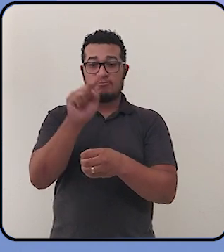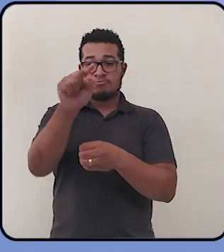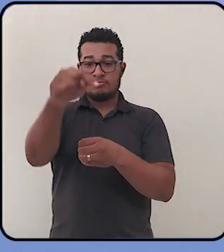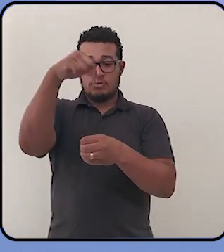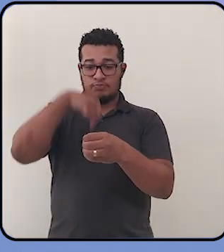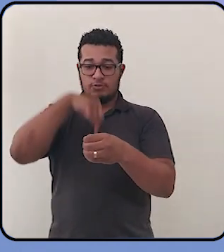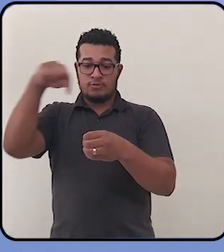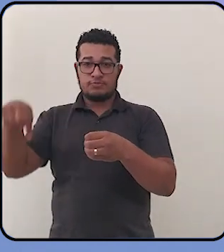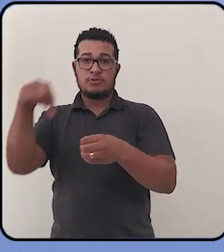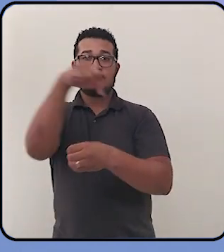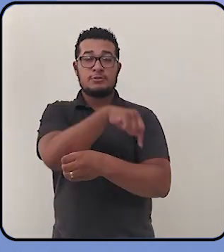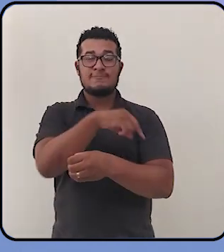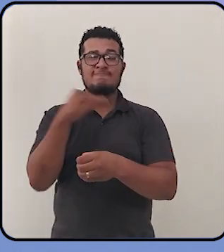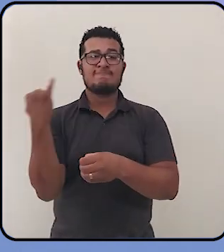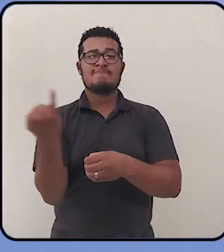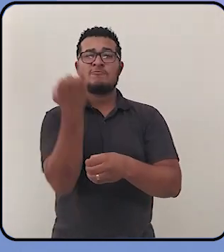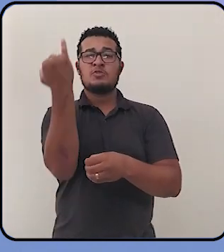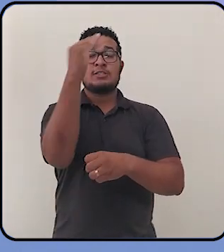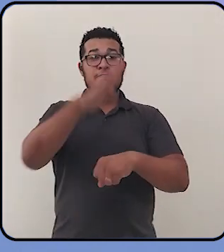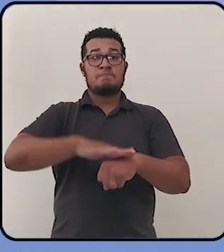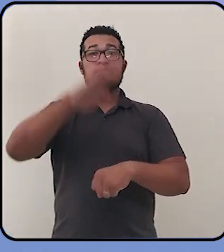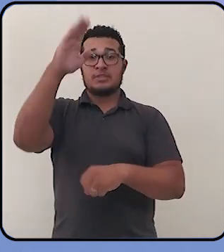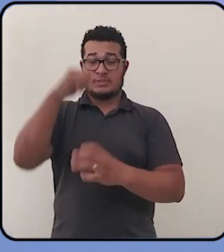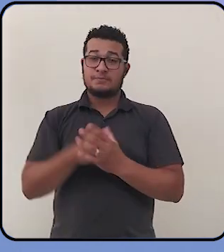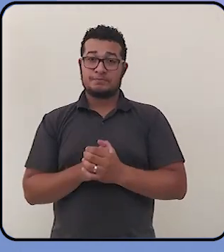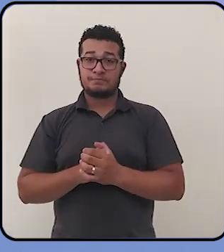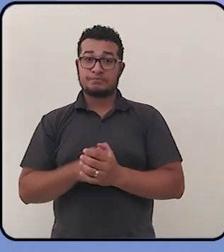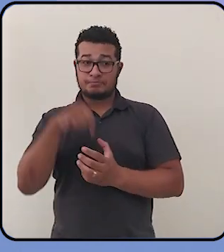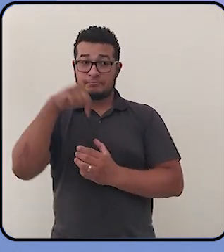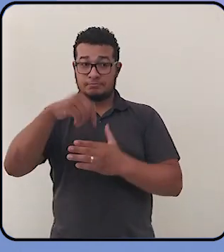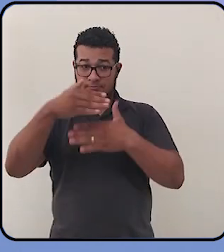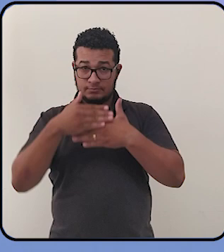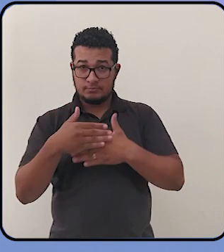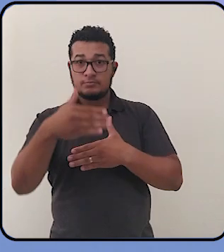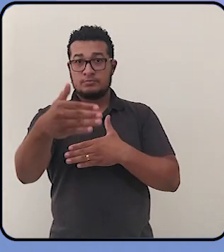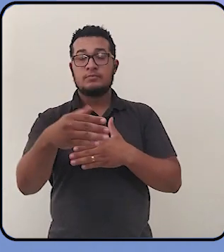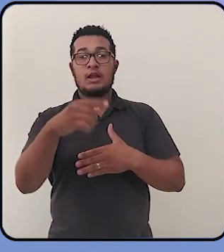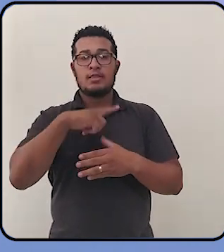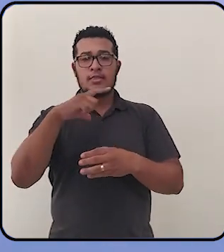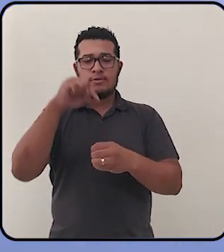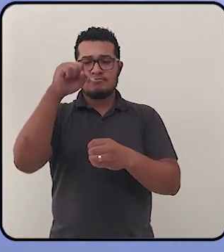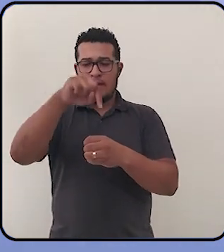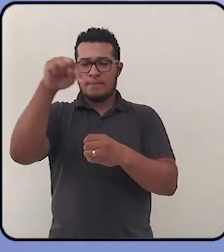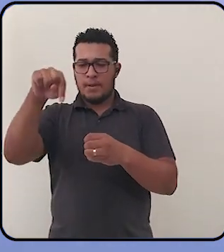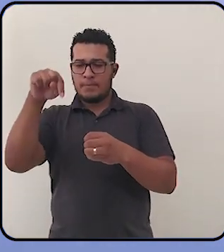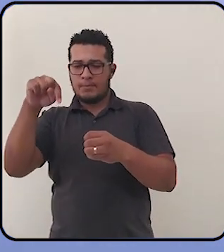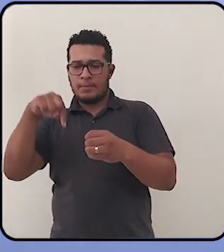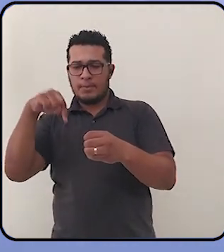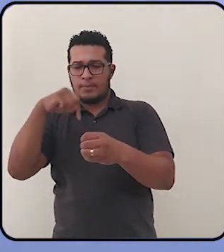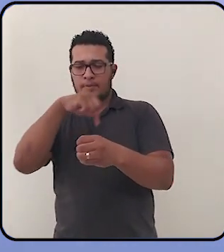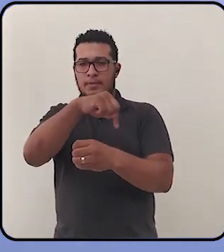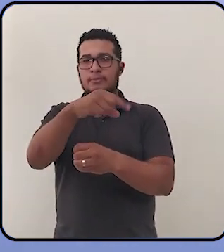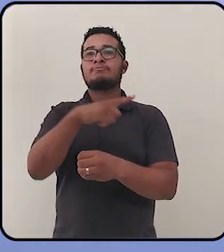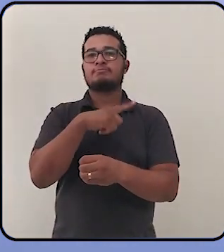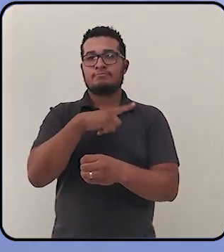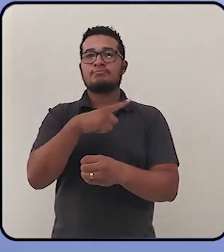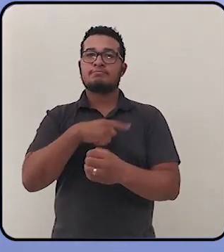pontos cardeais, os mais importantes. A partir deles, todos os outros pontos serão